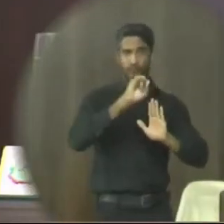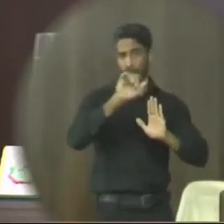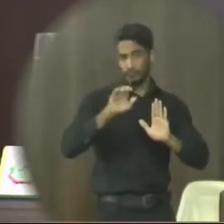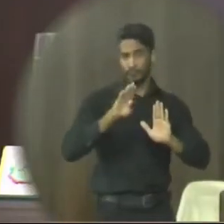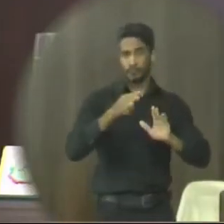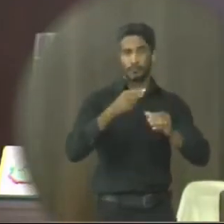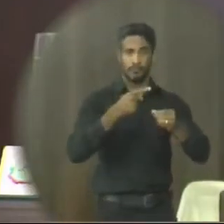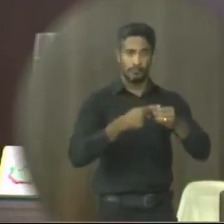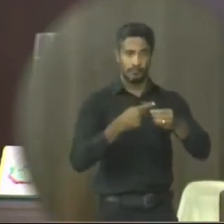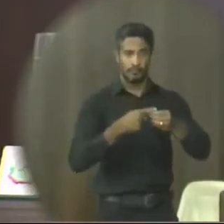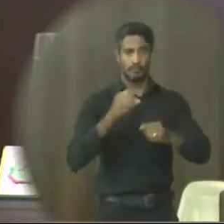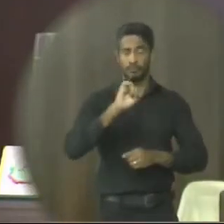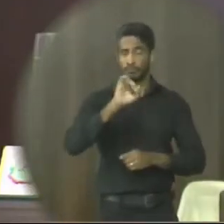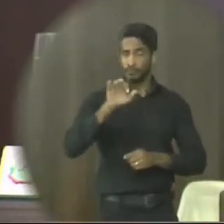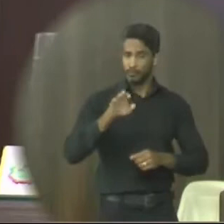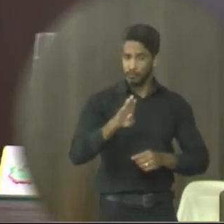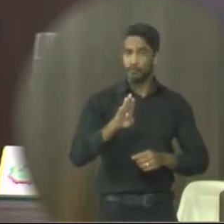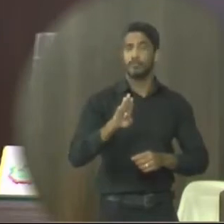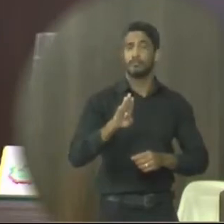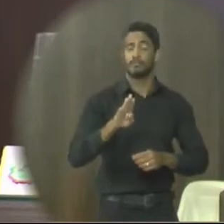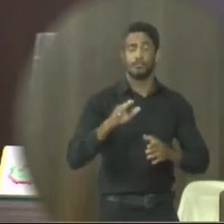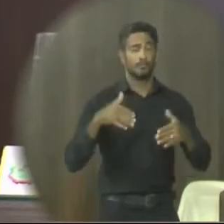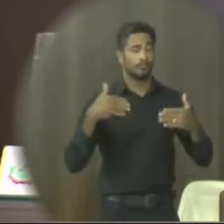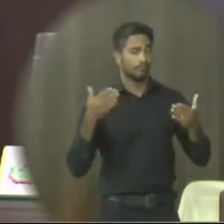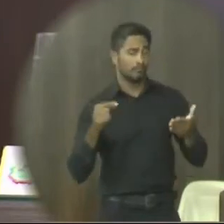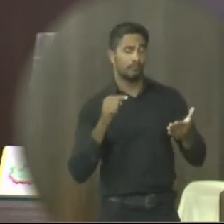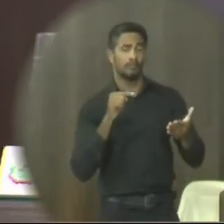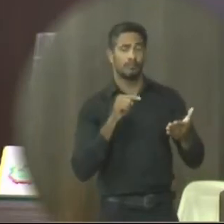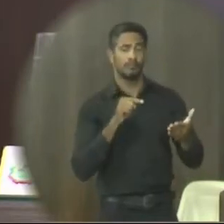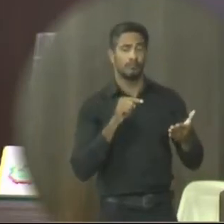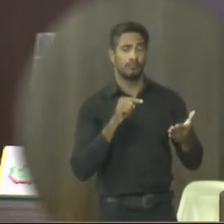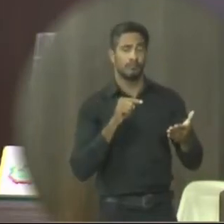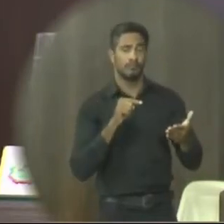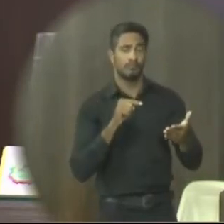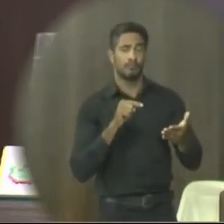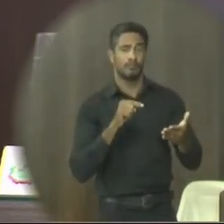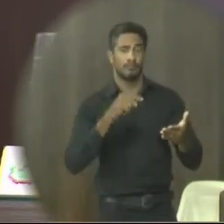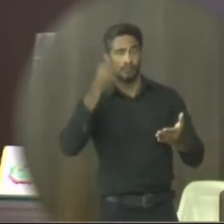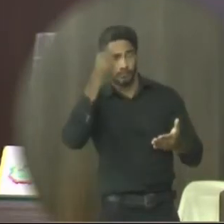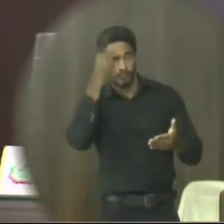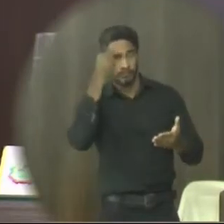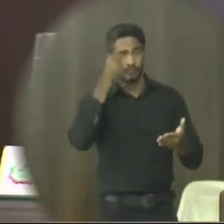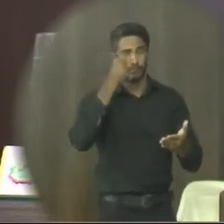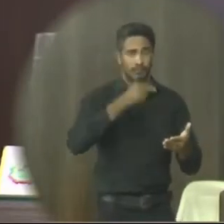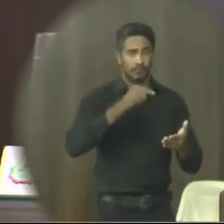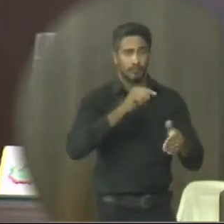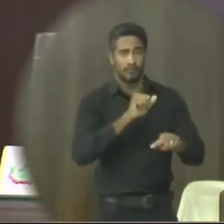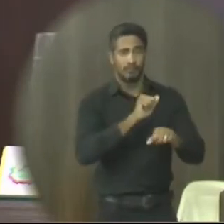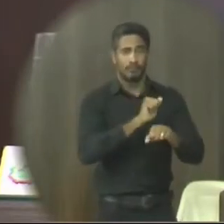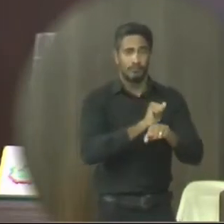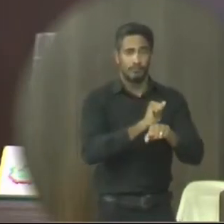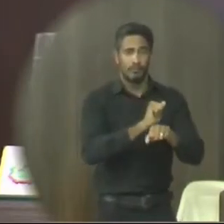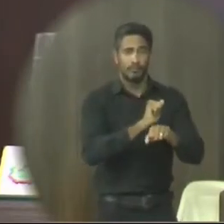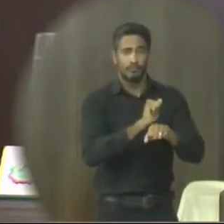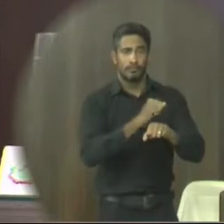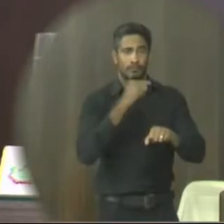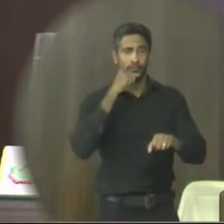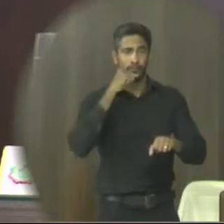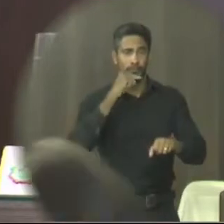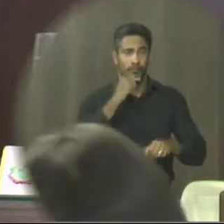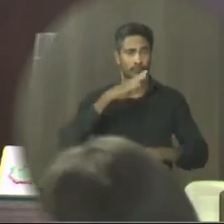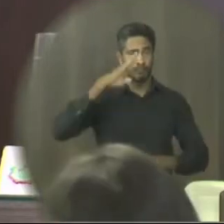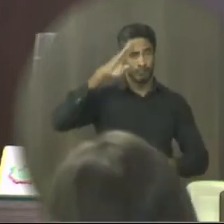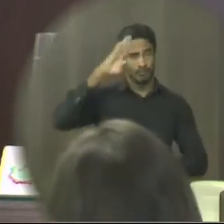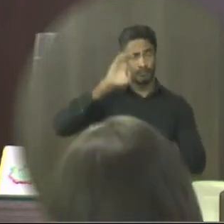no município de Janaúba, cujo escopo e obrigar-se a reserva semanal pelo chefe